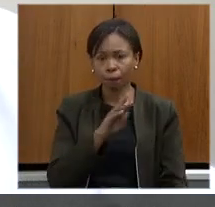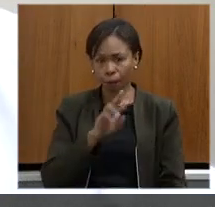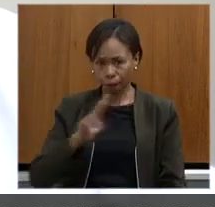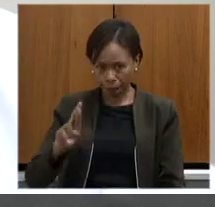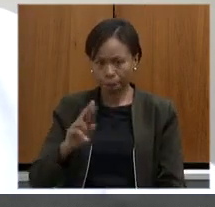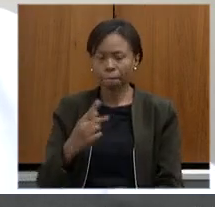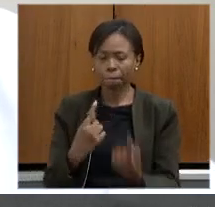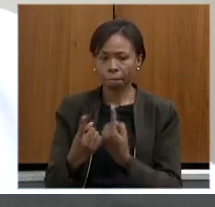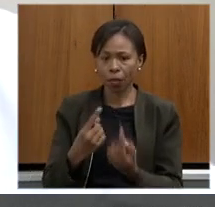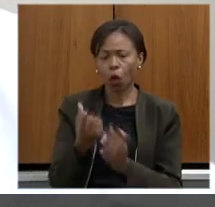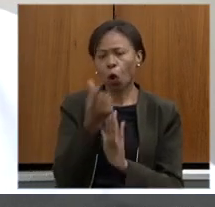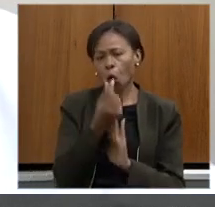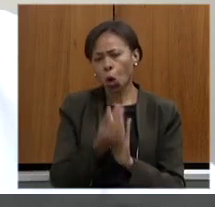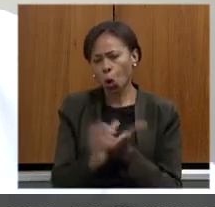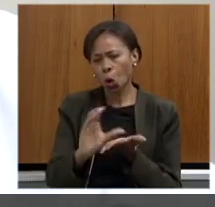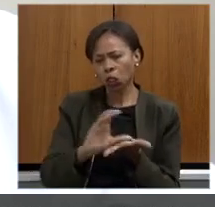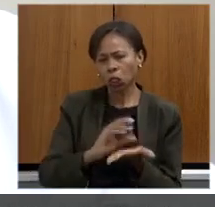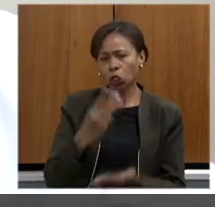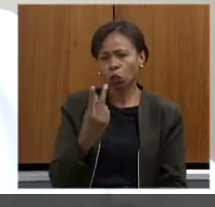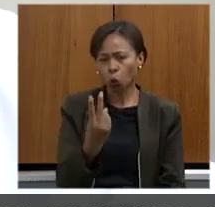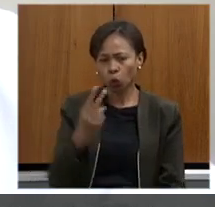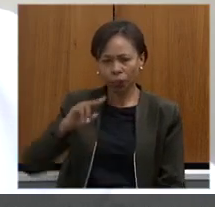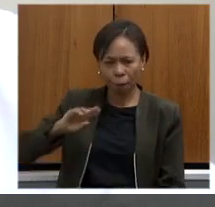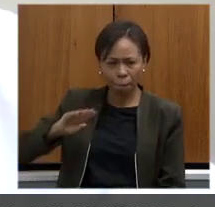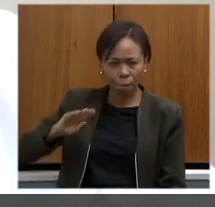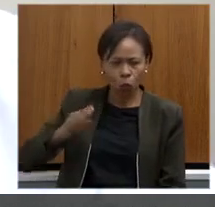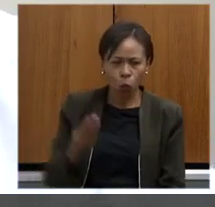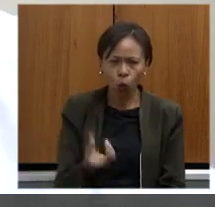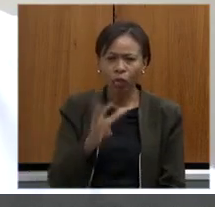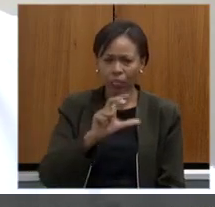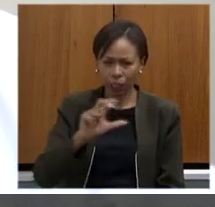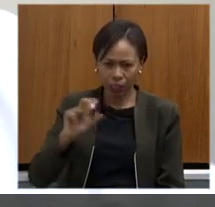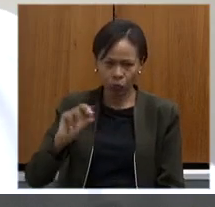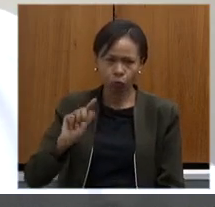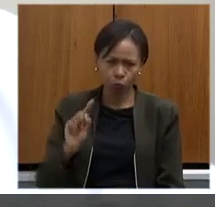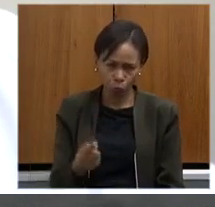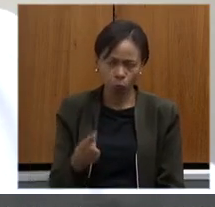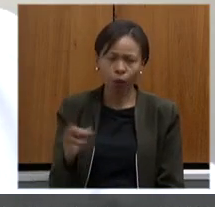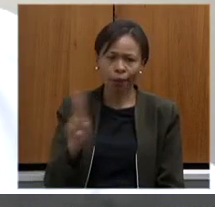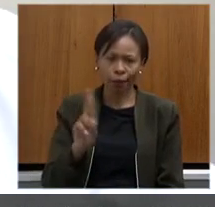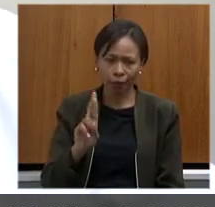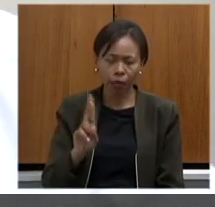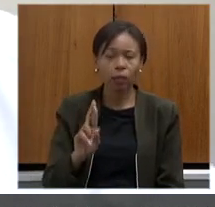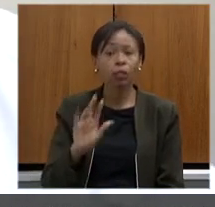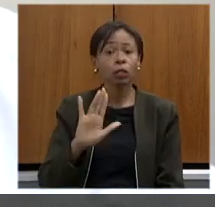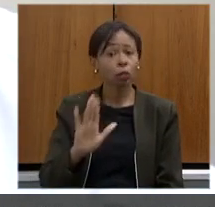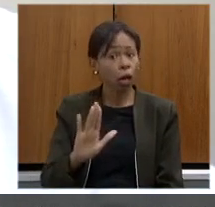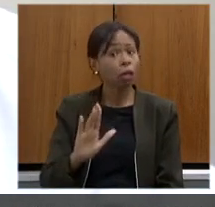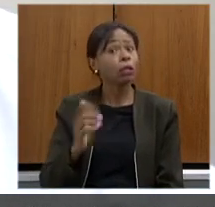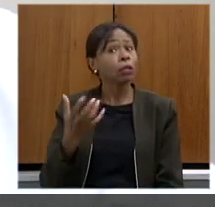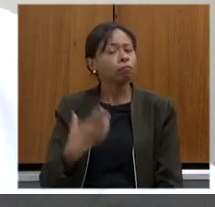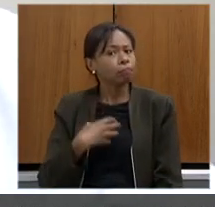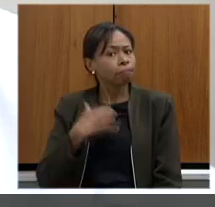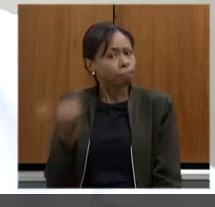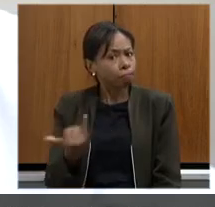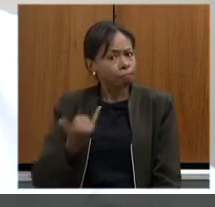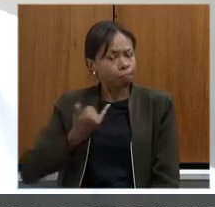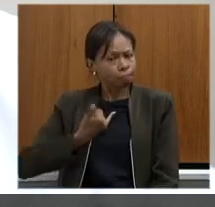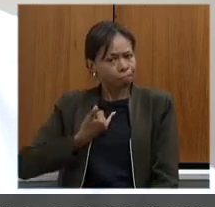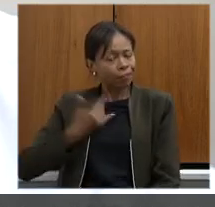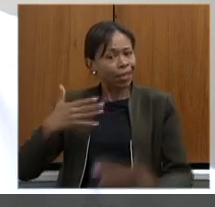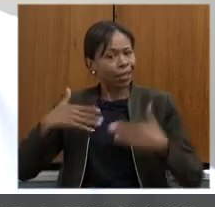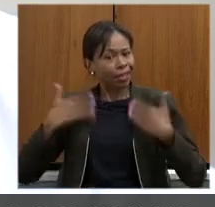com orçamento estimado em Dois Bilhões e meio de reais re eu queria notícia da